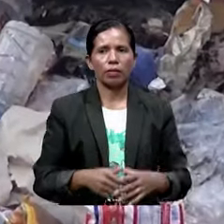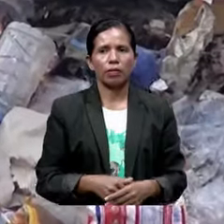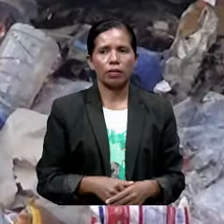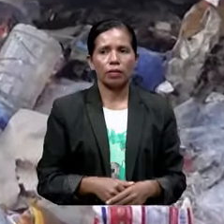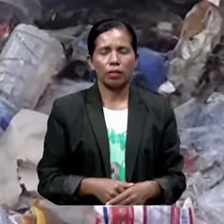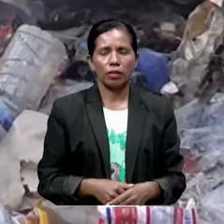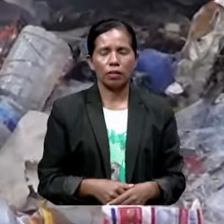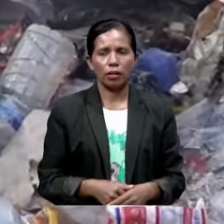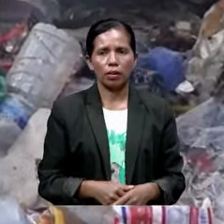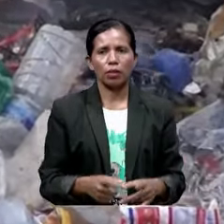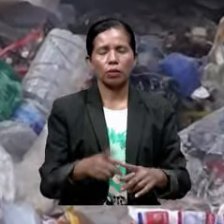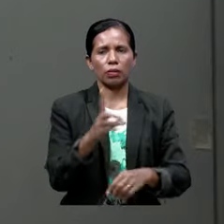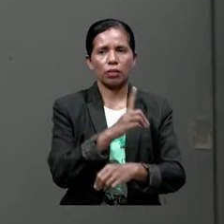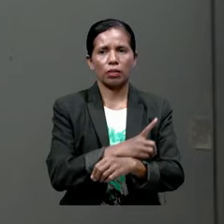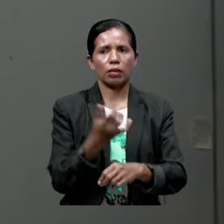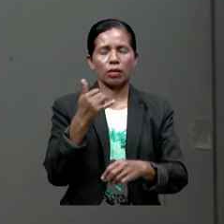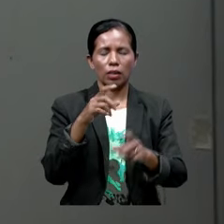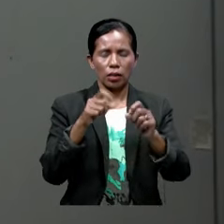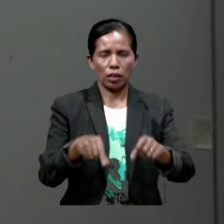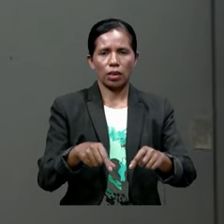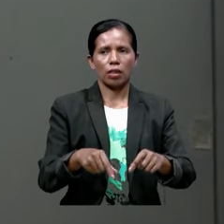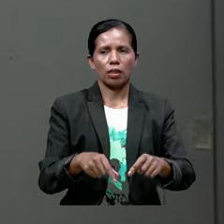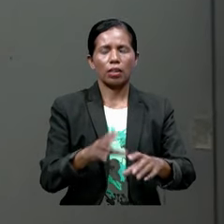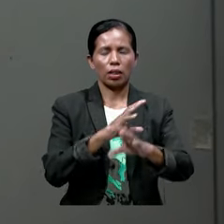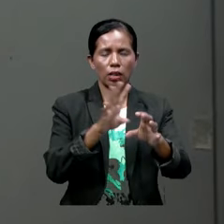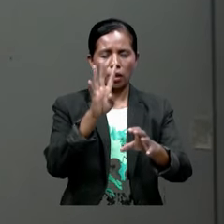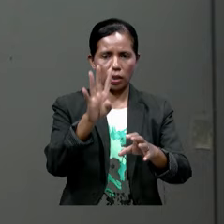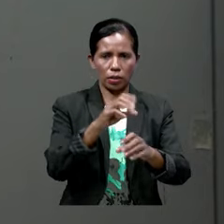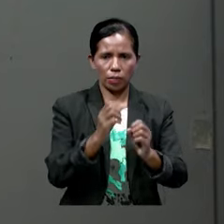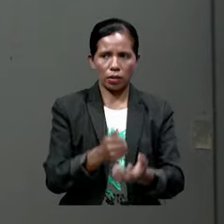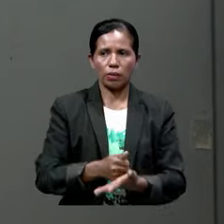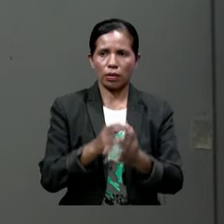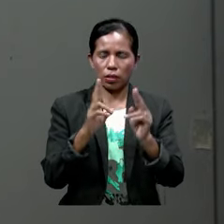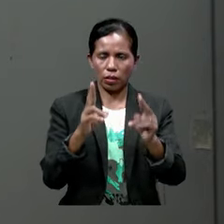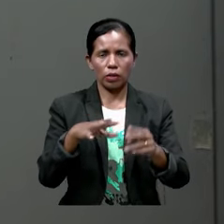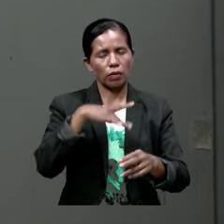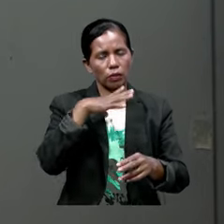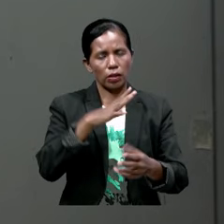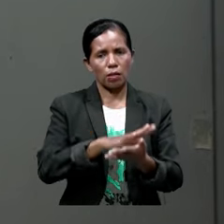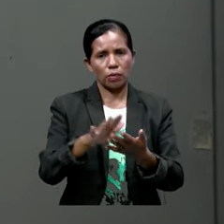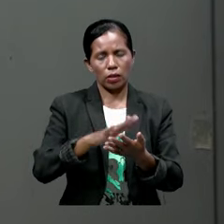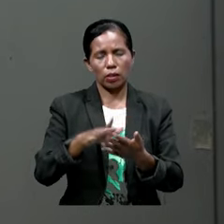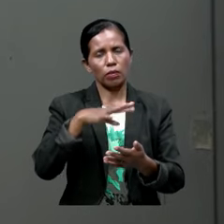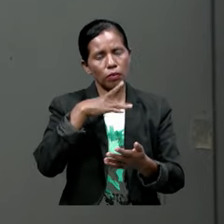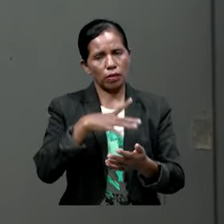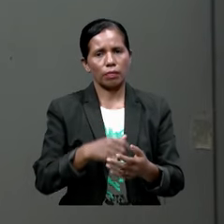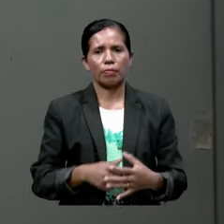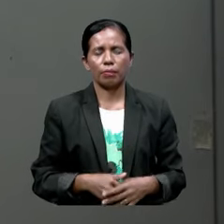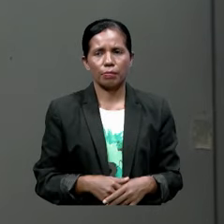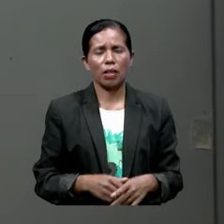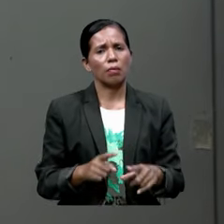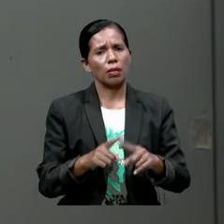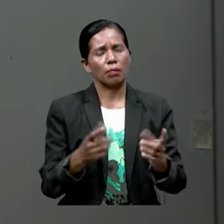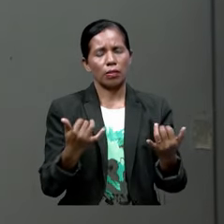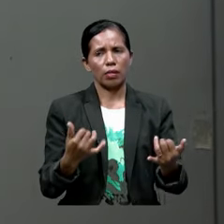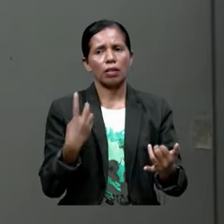meus resolver, mas o Rio, sir, o Rio tem salário retado, já retado para dele resolver. Foram os contratos que a Clorem retou. Mas vê, ainda